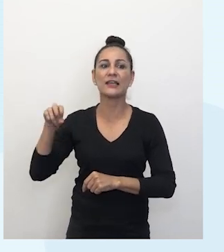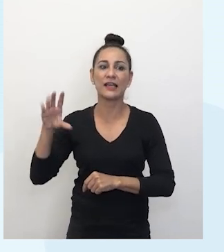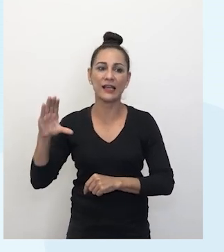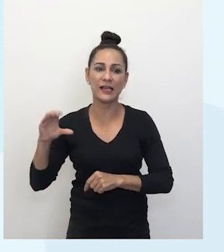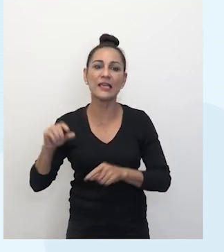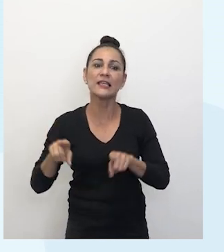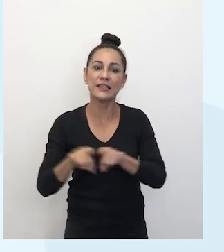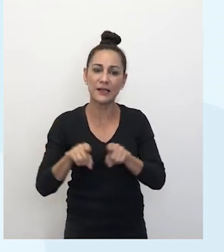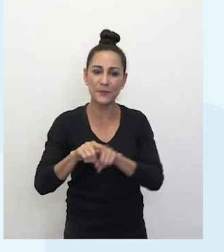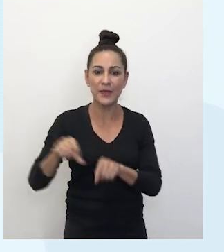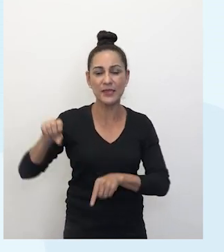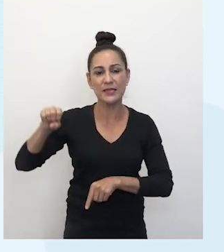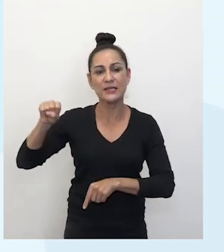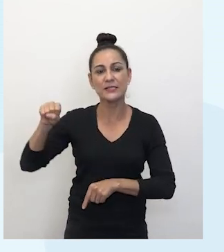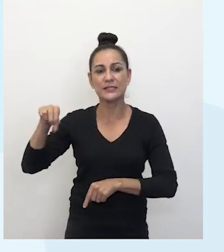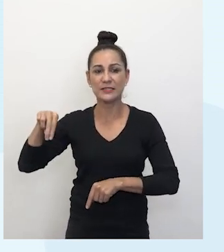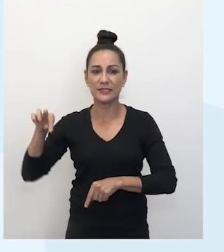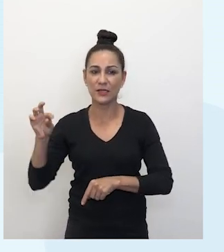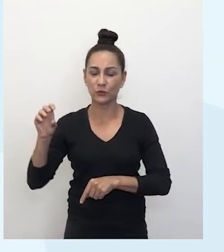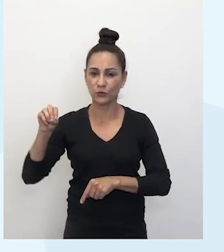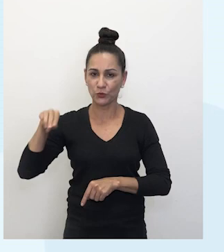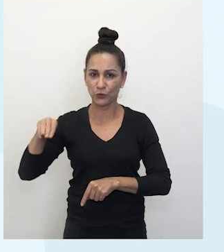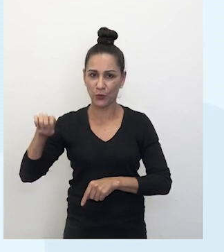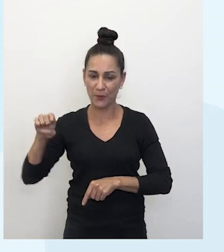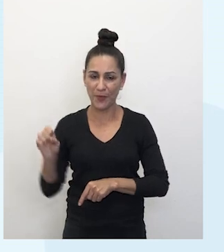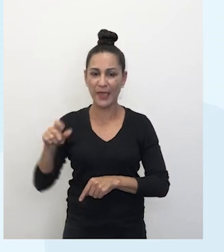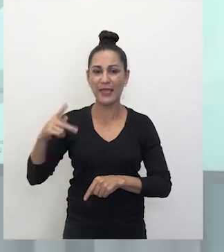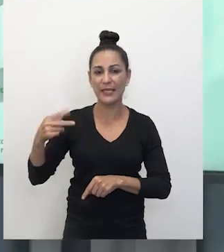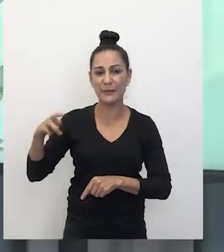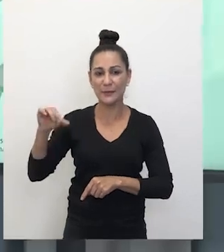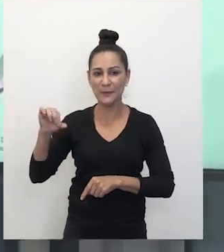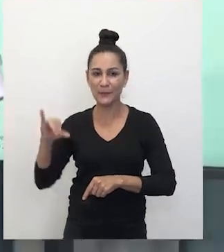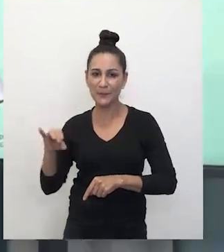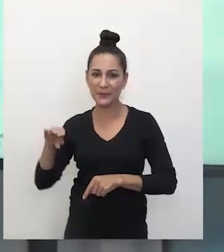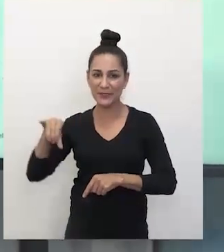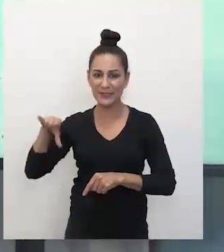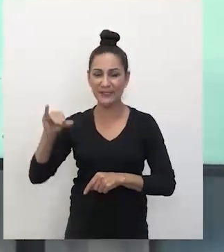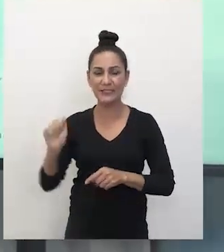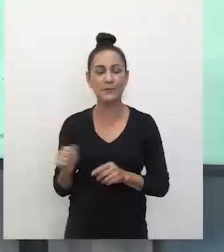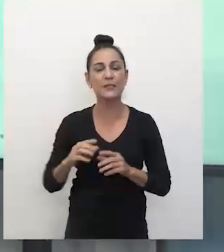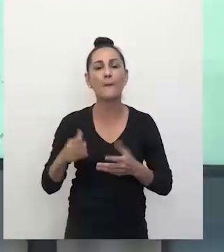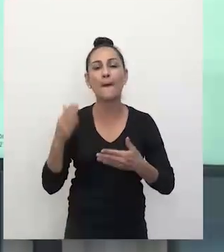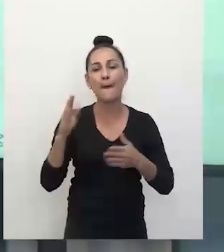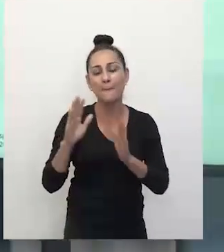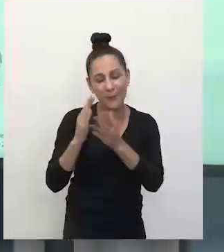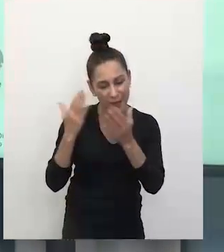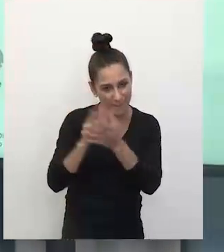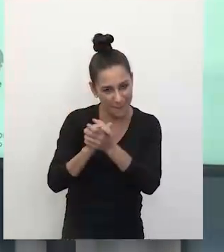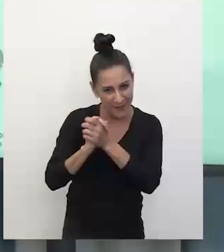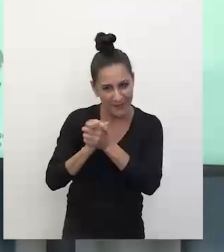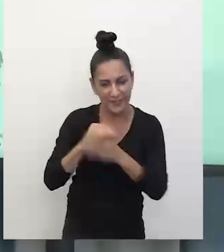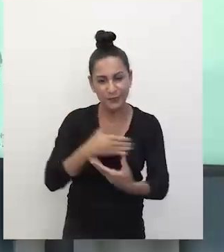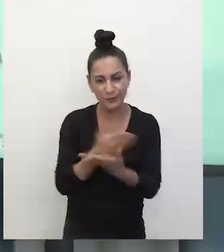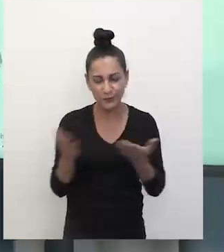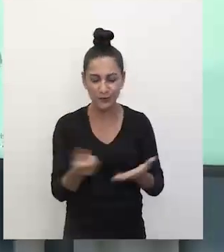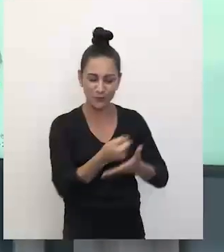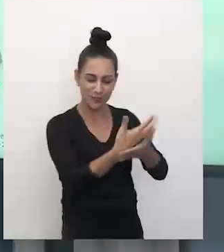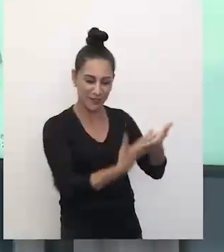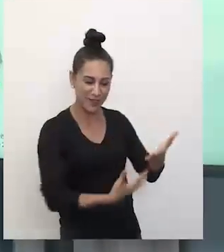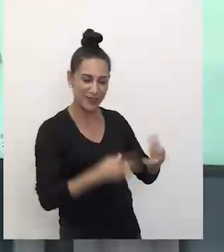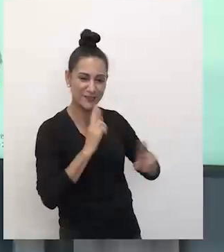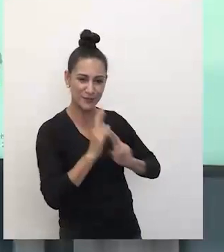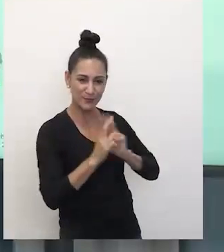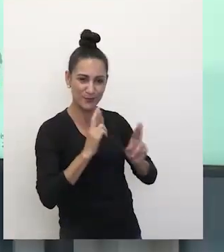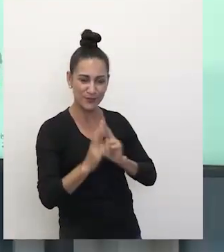e São Tomé e príncipe parabéns aí a todos que participaram da no chat aí né dando